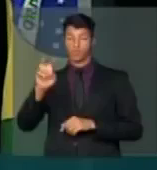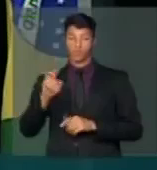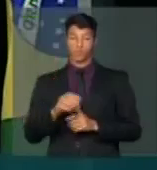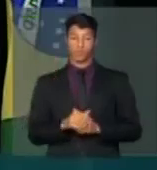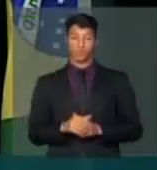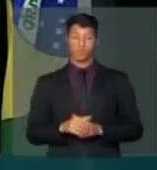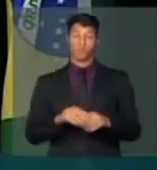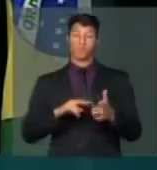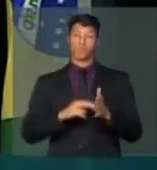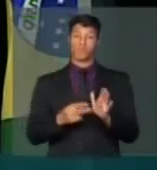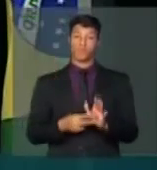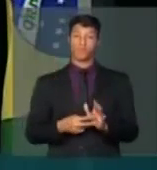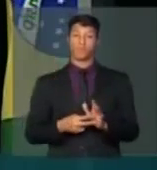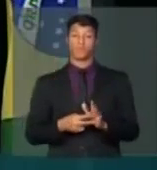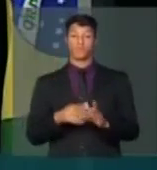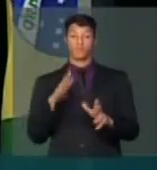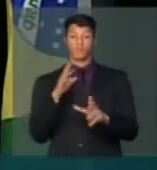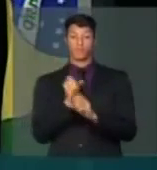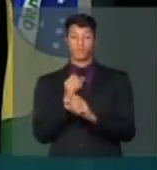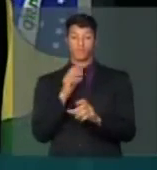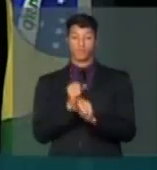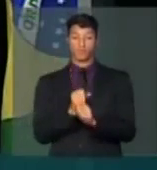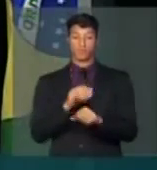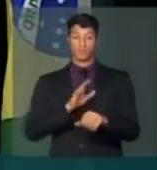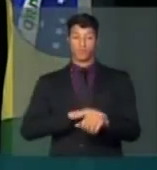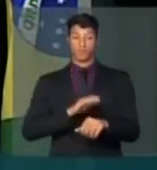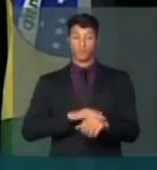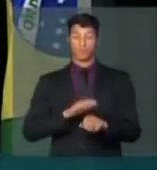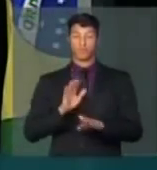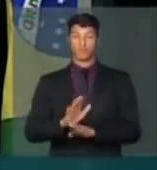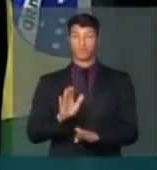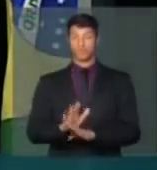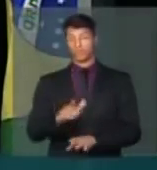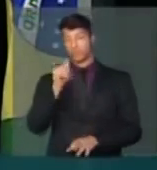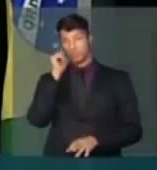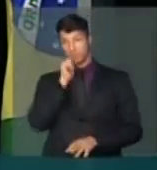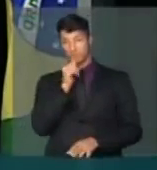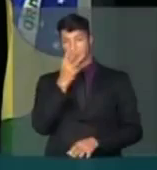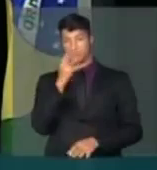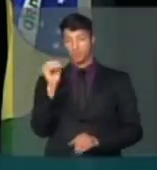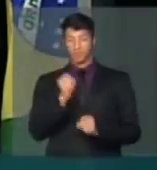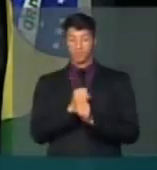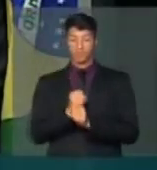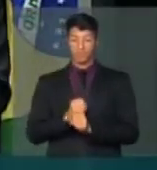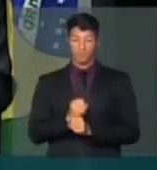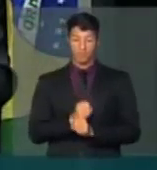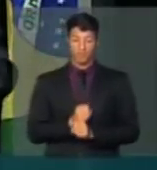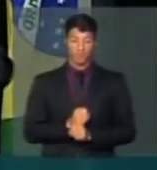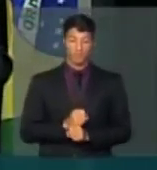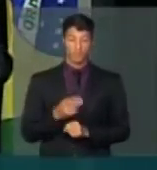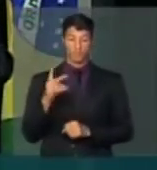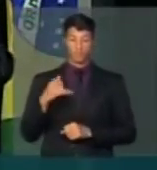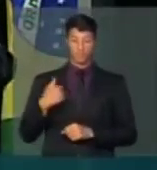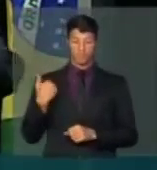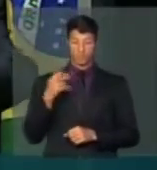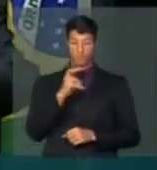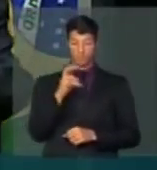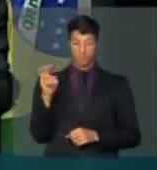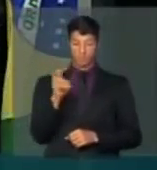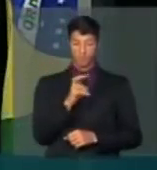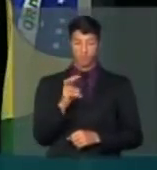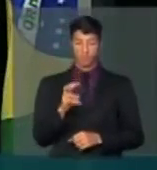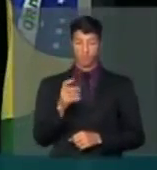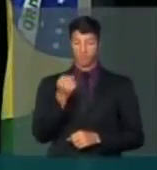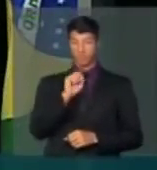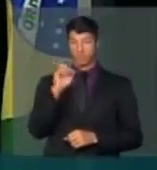85-95. Ou seja, soma o tempo de contribuição da mulher, 30 anos, a sua idade, 55,